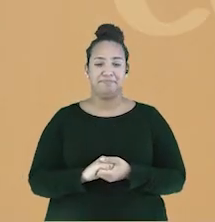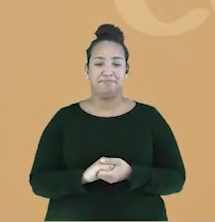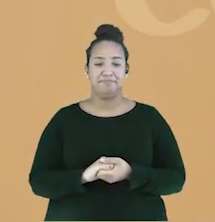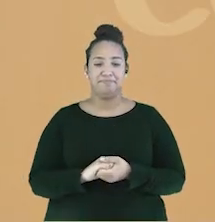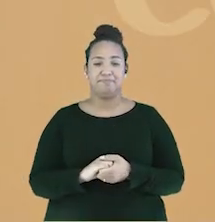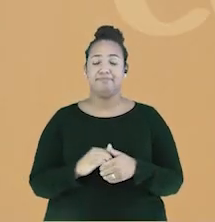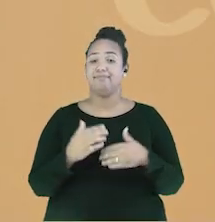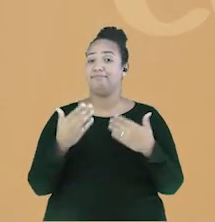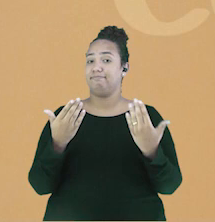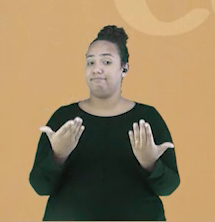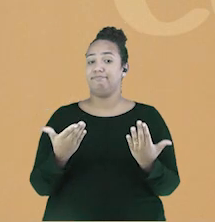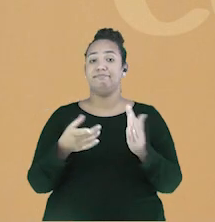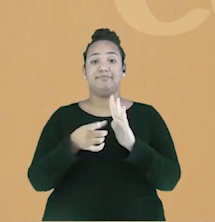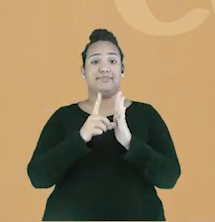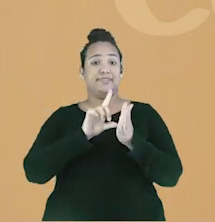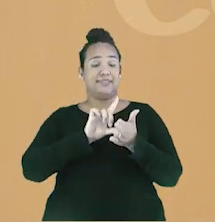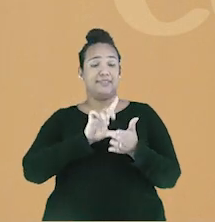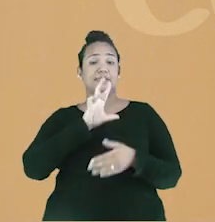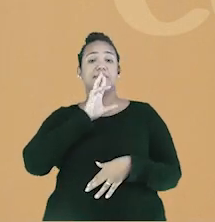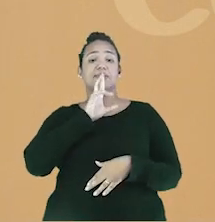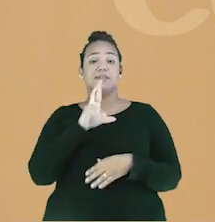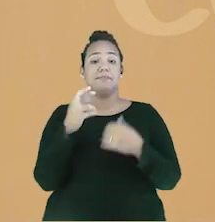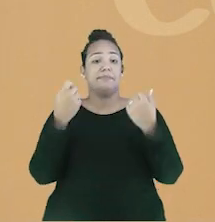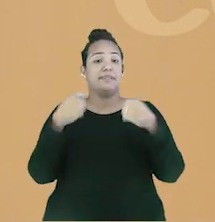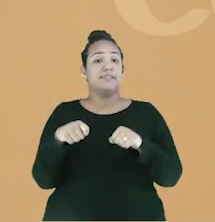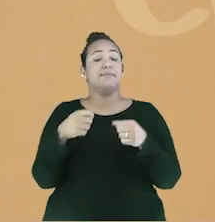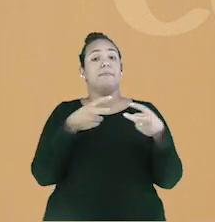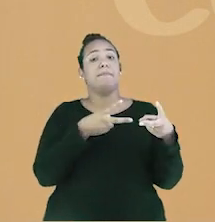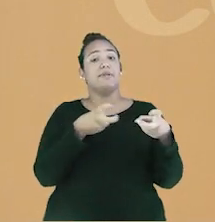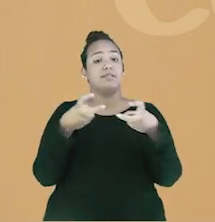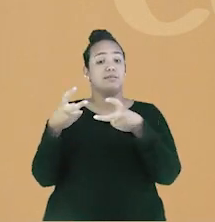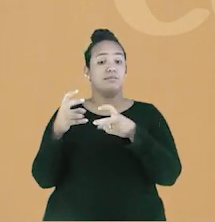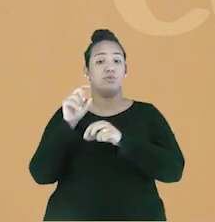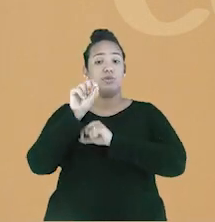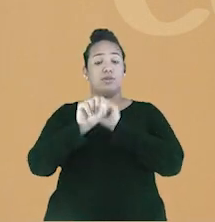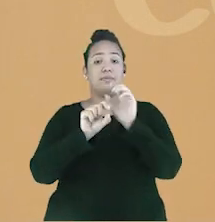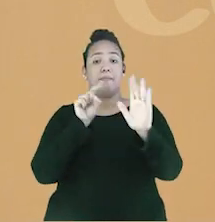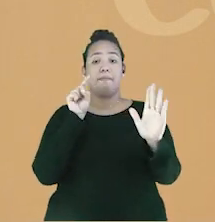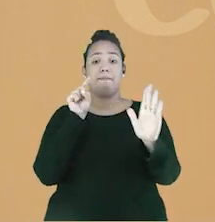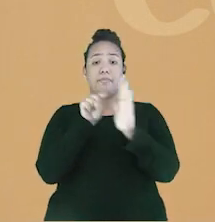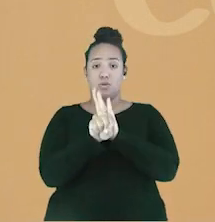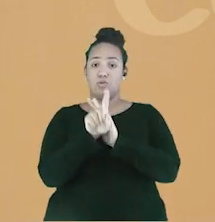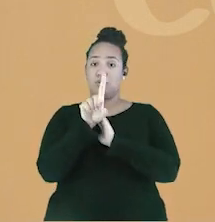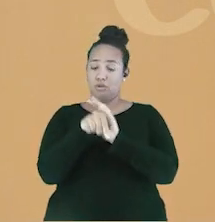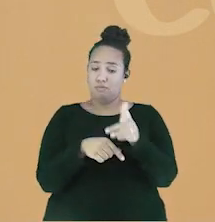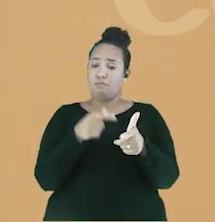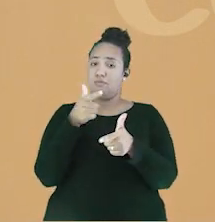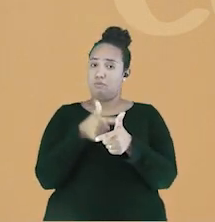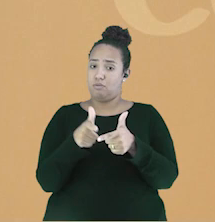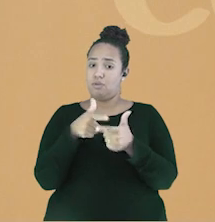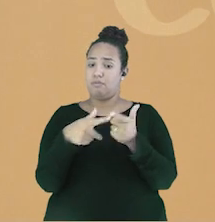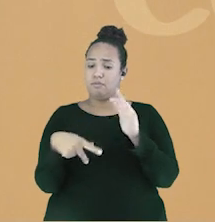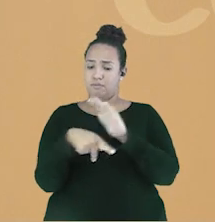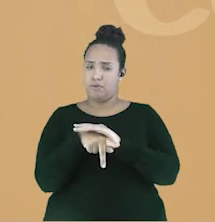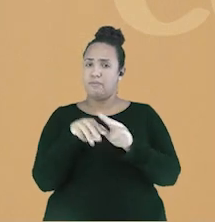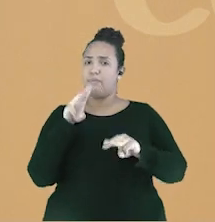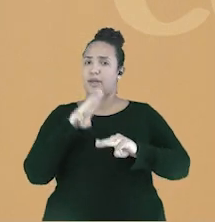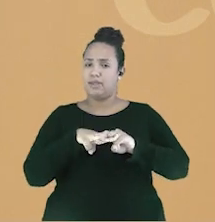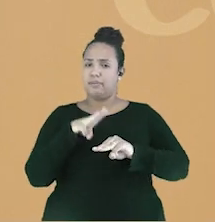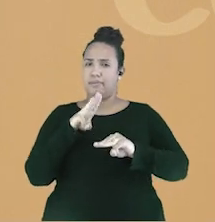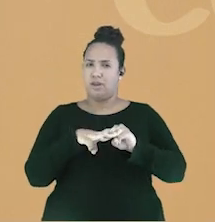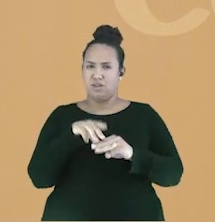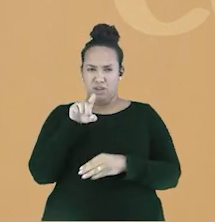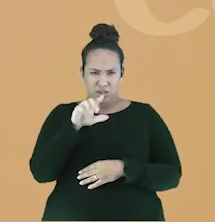de responder, devemos identificar que essa pergunta se trata de um problema matemático. Você sabe o que são